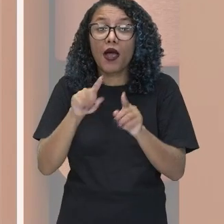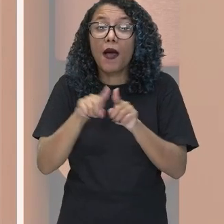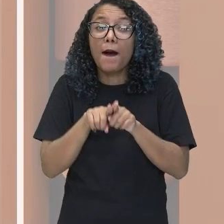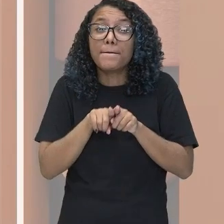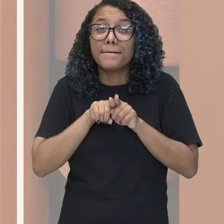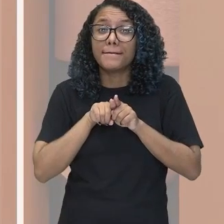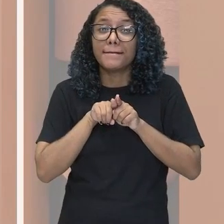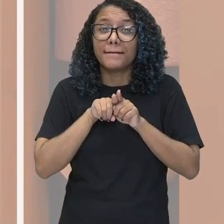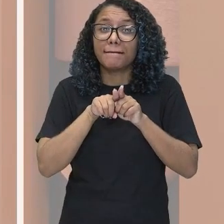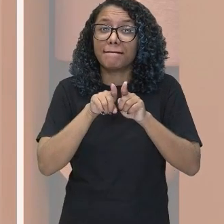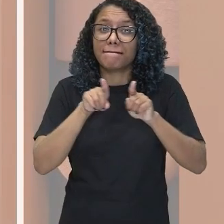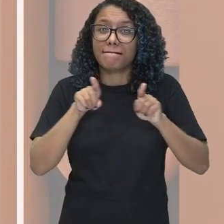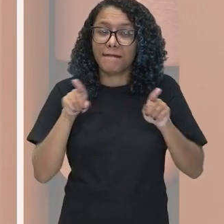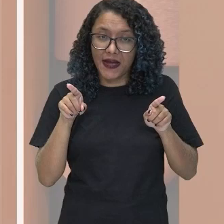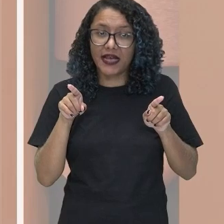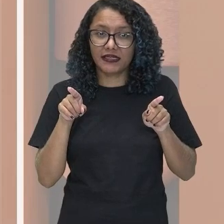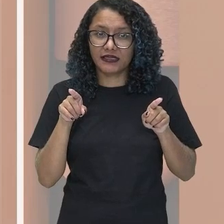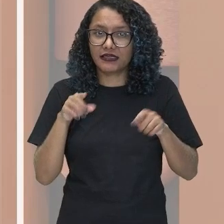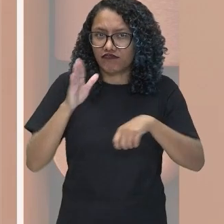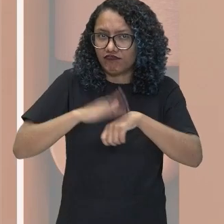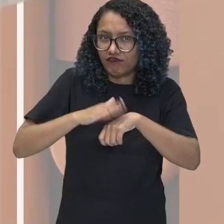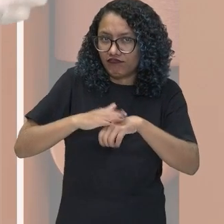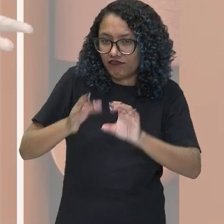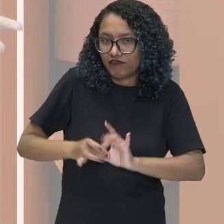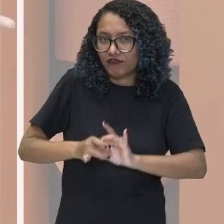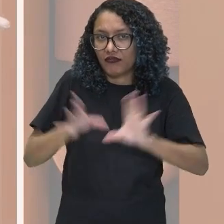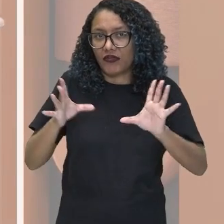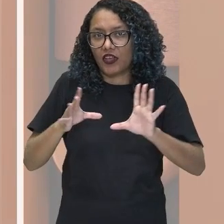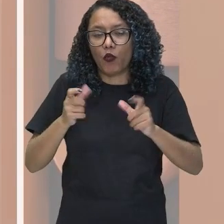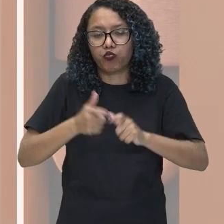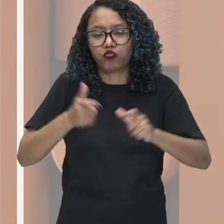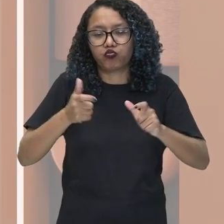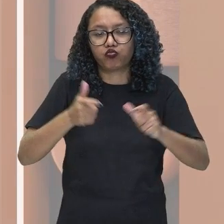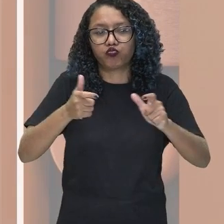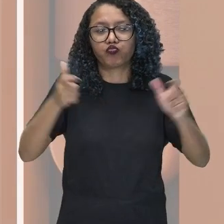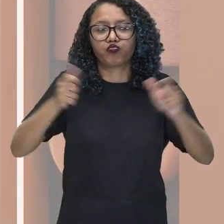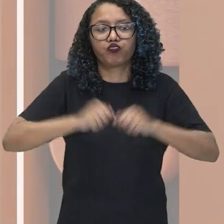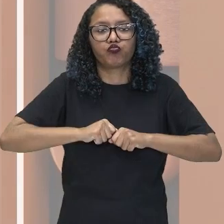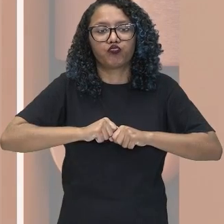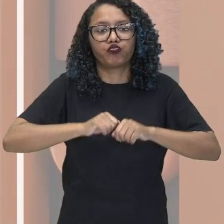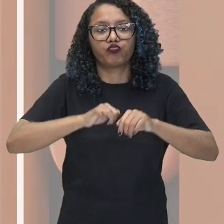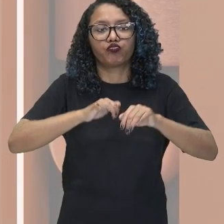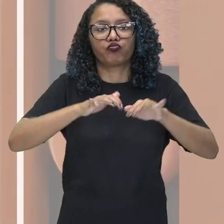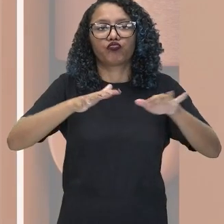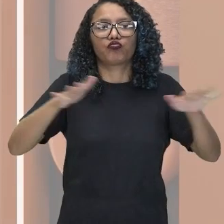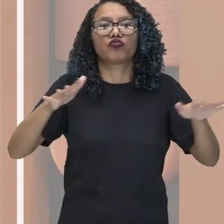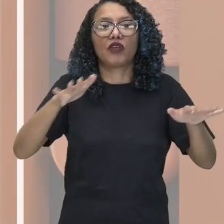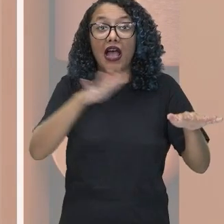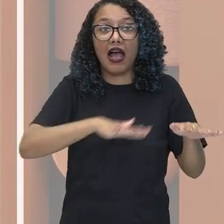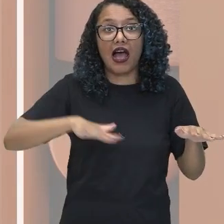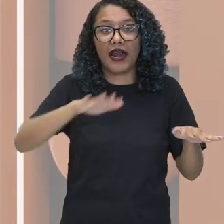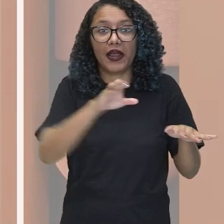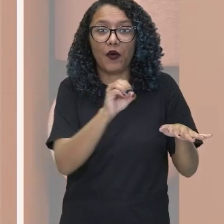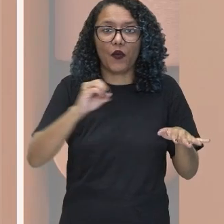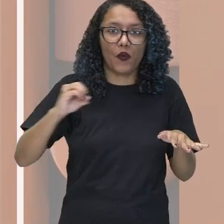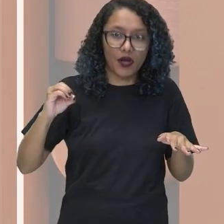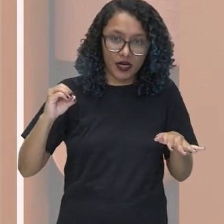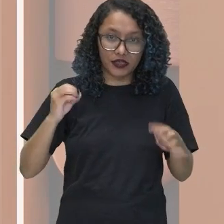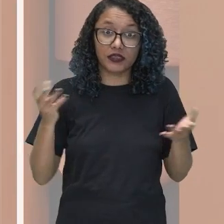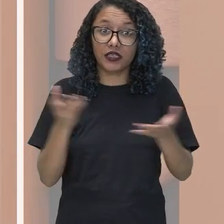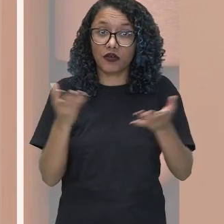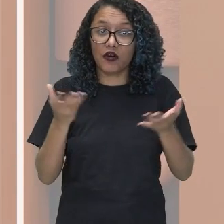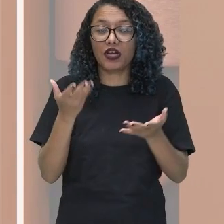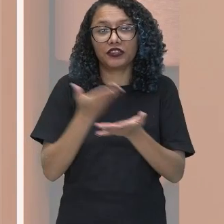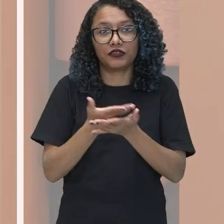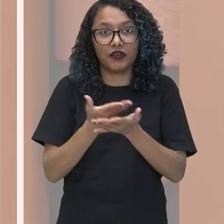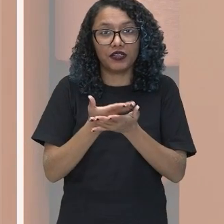após a sua independência, ele foi ampliando seu território em direção ao oeste, e é isso que a gente vai recordar com a professora